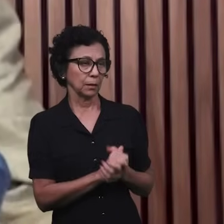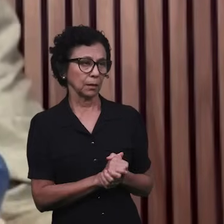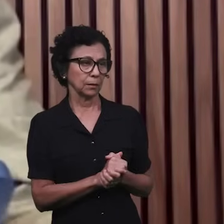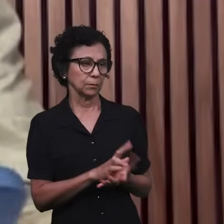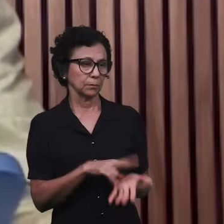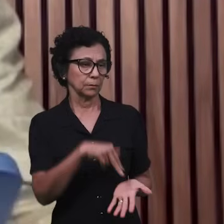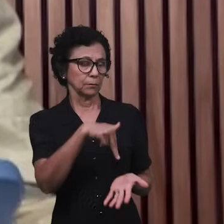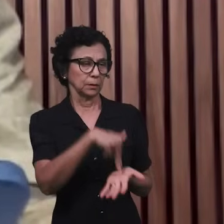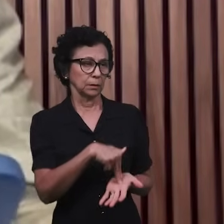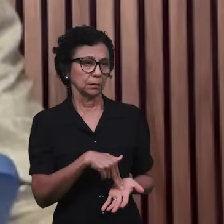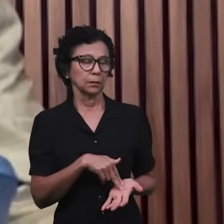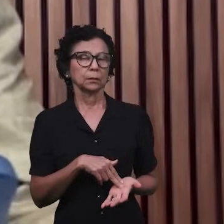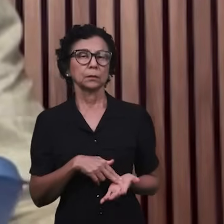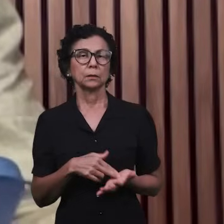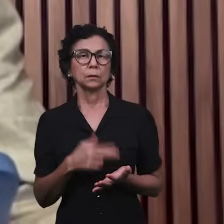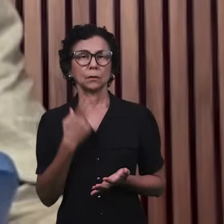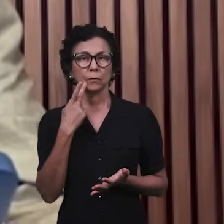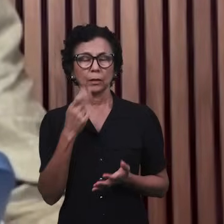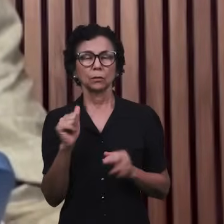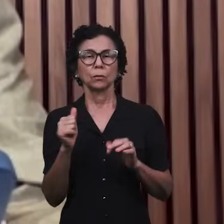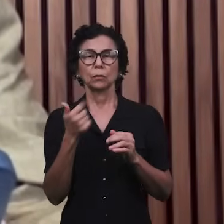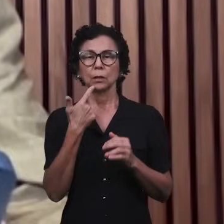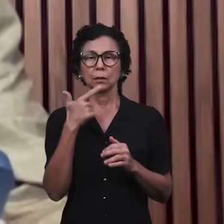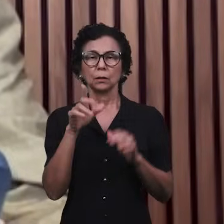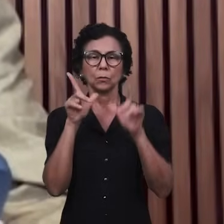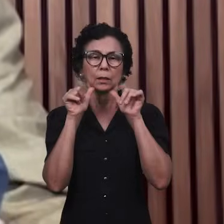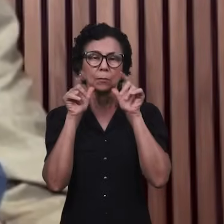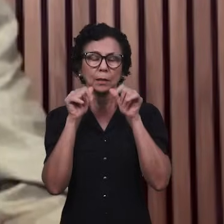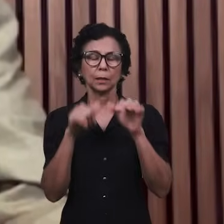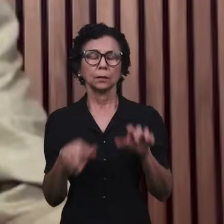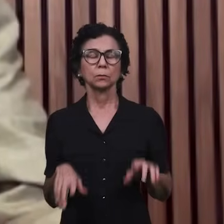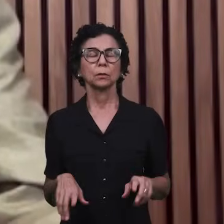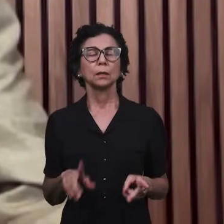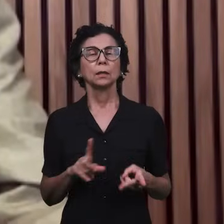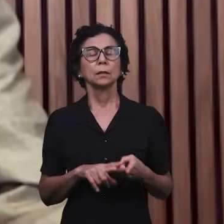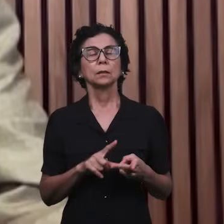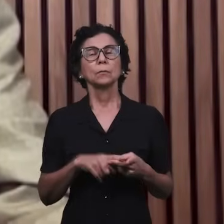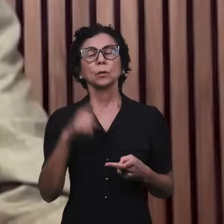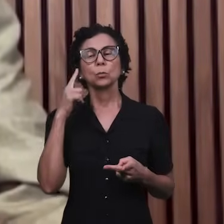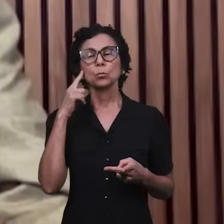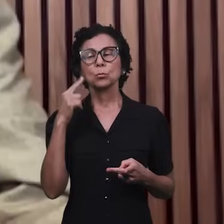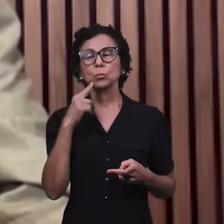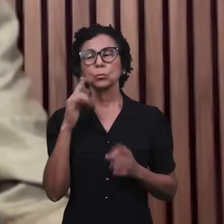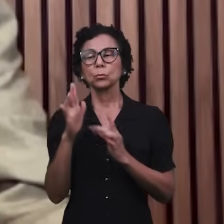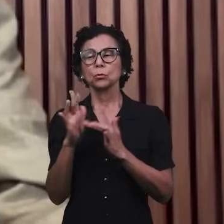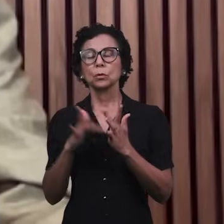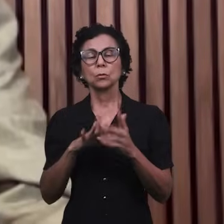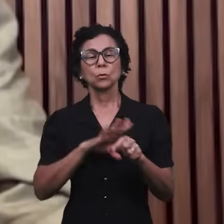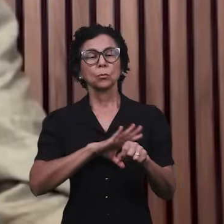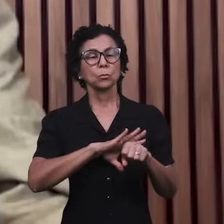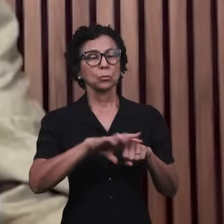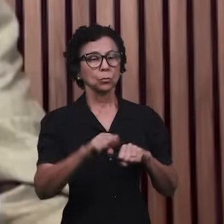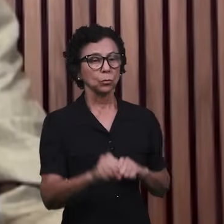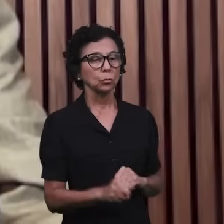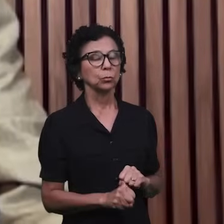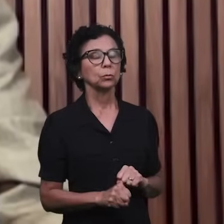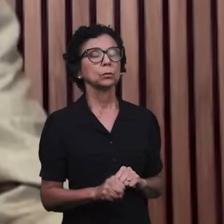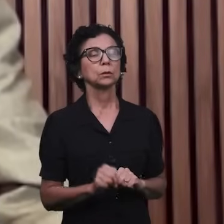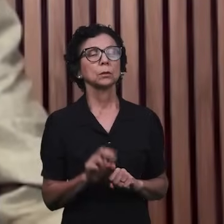uma expressão aramaica. E quando Jesus cura aquele surdo, ele diz,